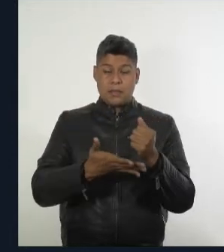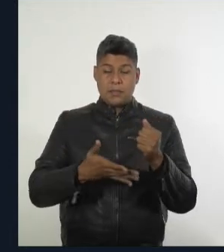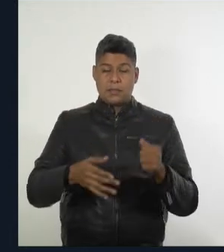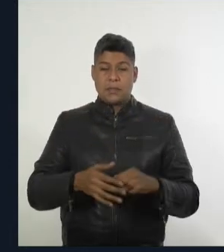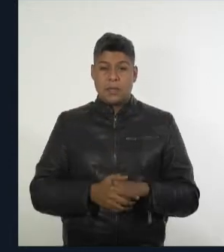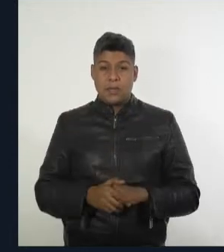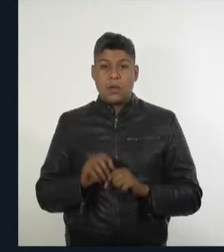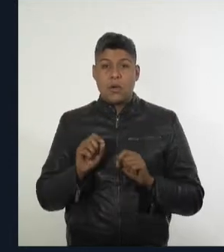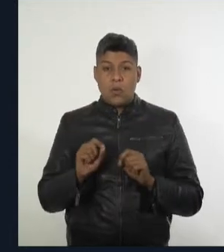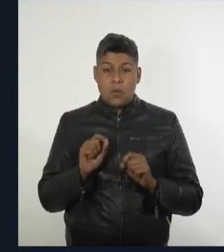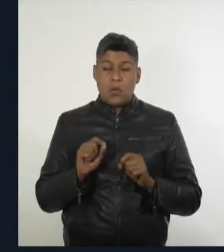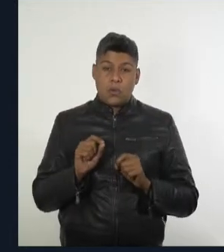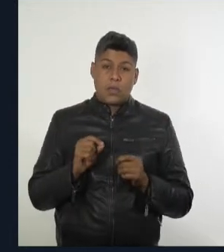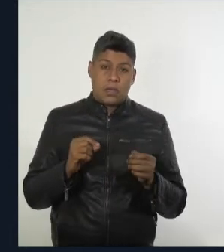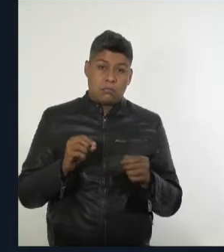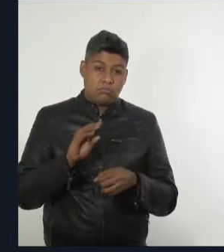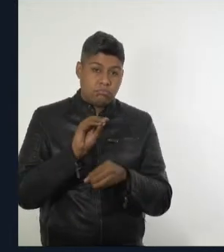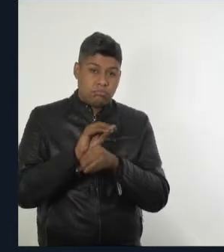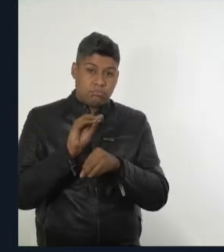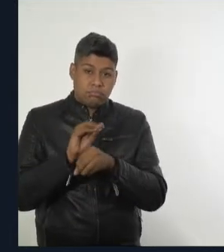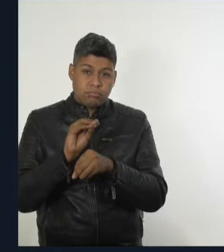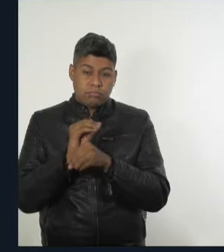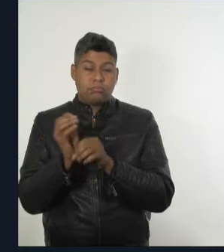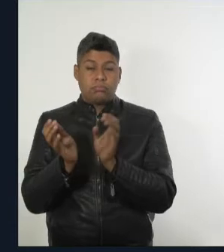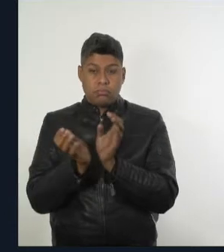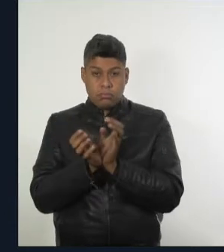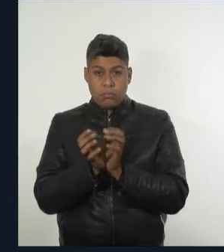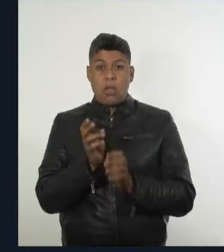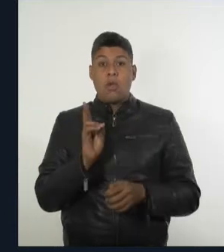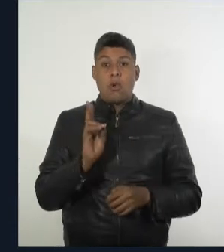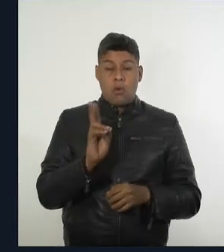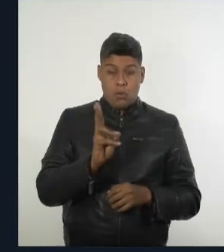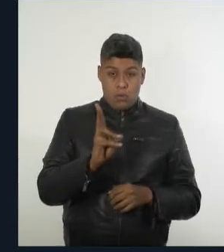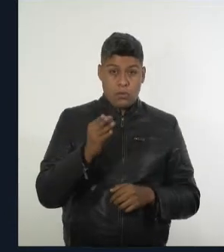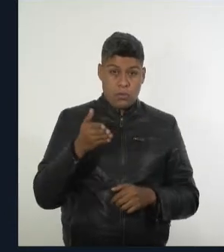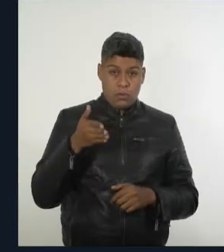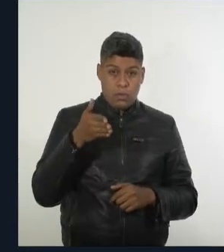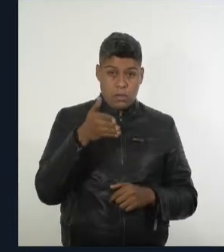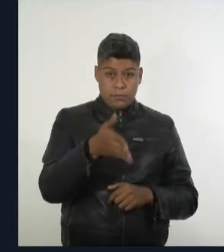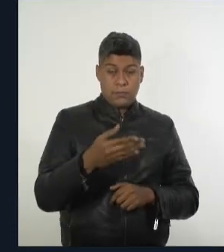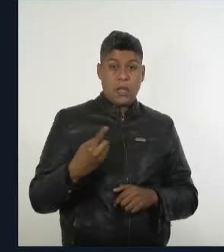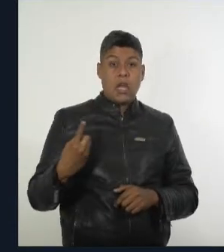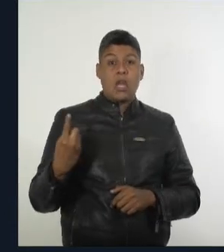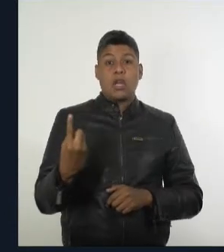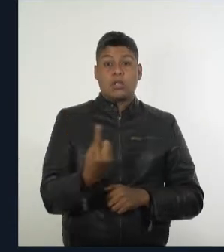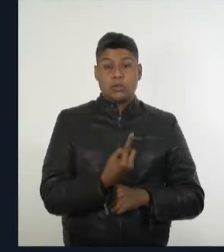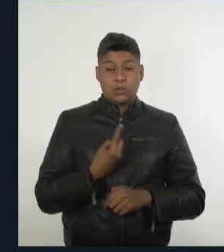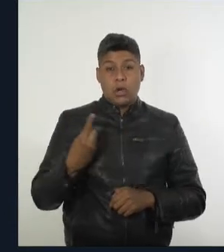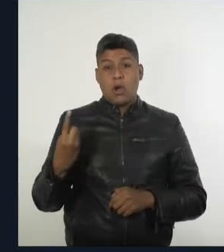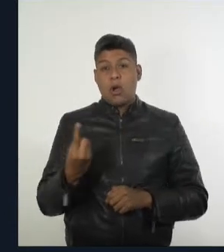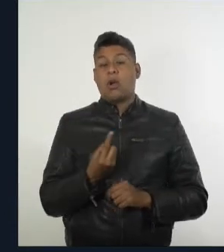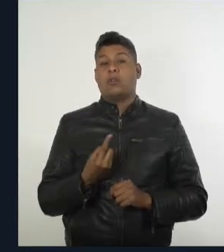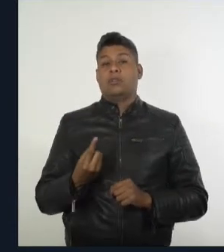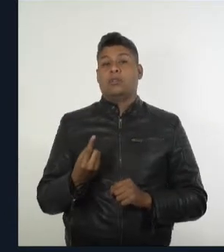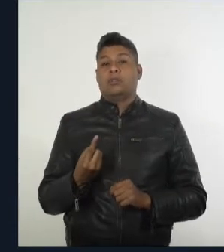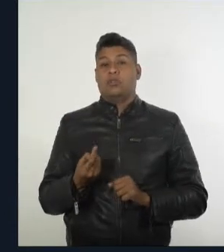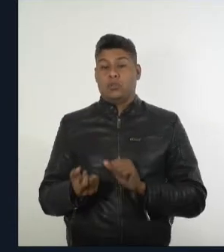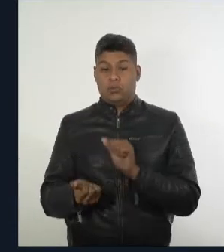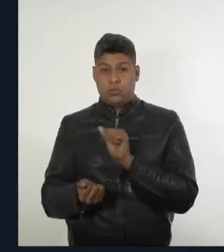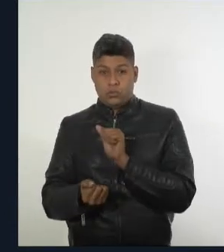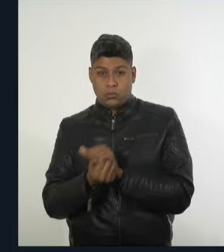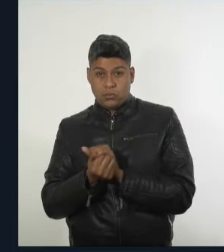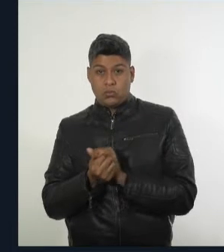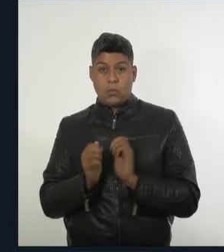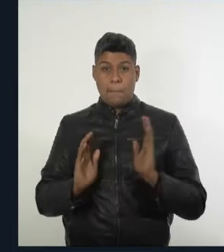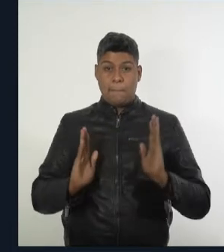barreiras sanitárias. Essas equipes continuam atuando. Nós abordamos,